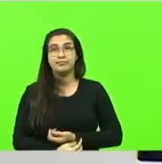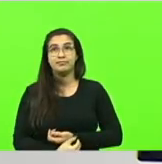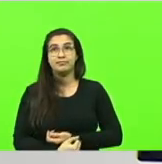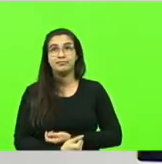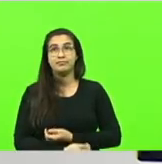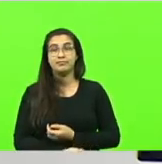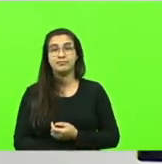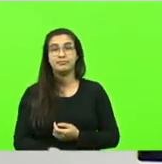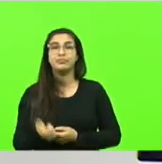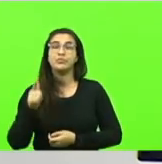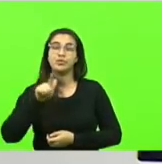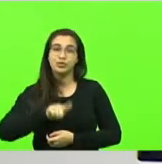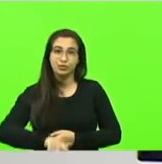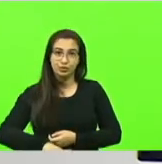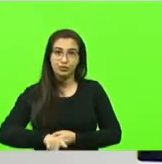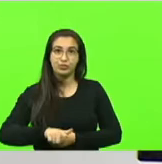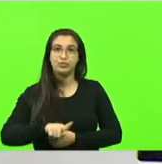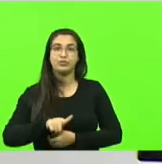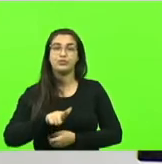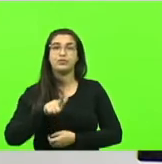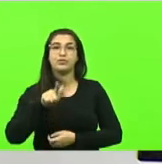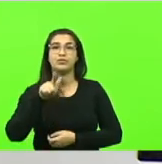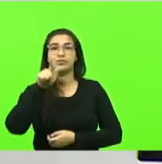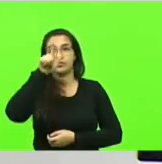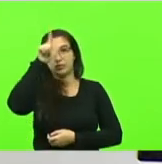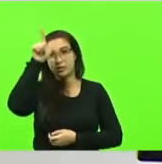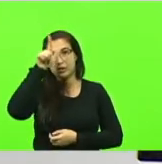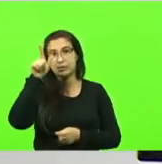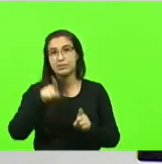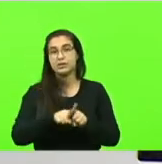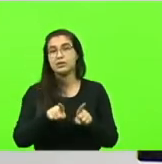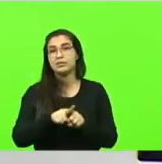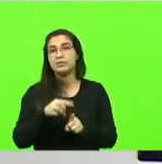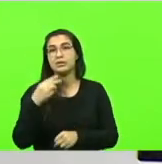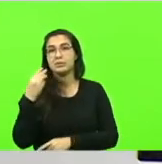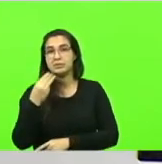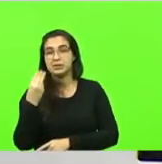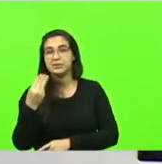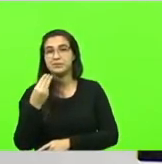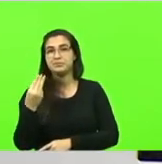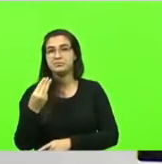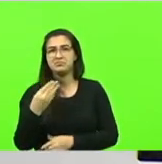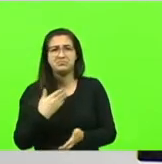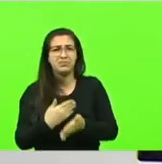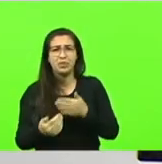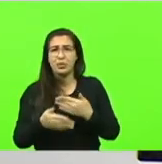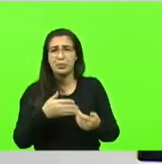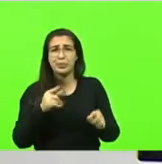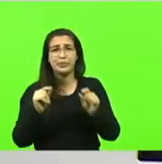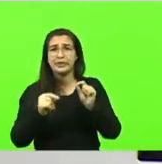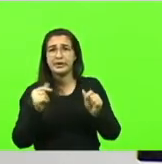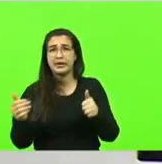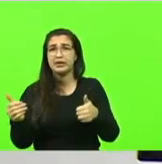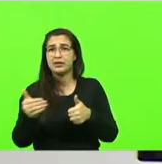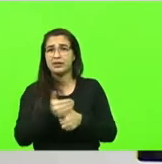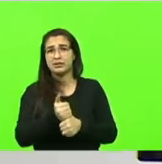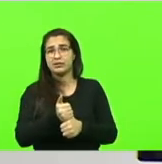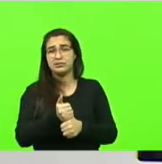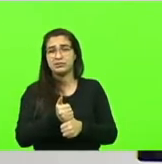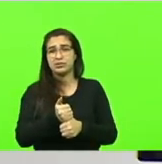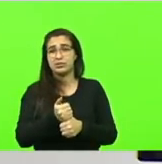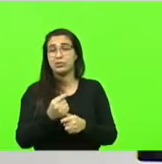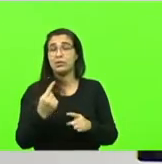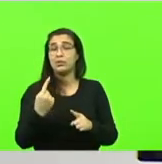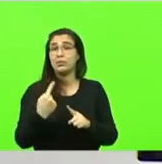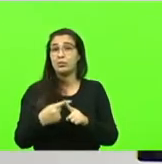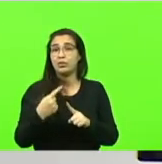Volto a dizer aqui, deputado Sargento Lima e Márcio Machado, para mim não importa quem vai assumir, até porque eu conheci